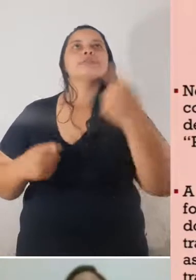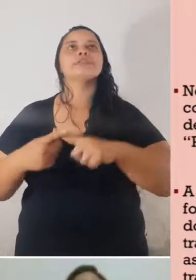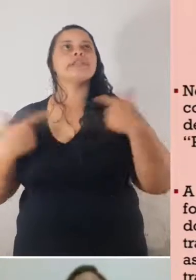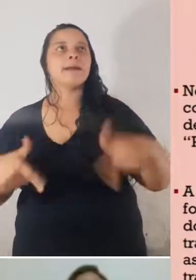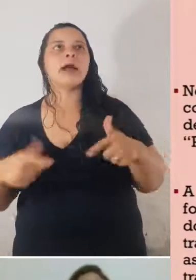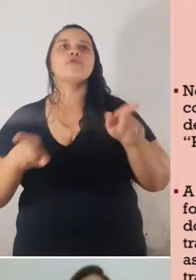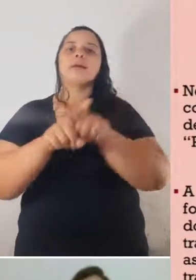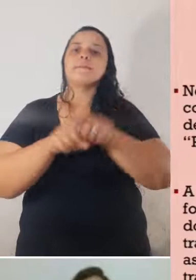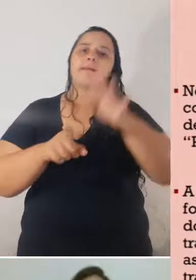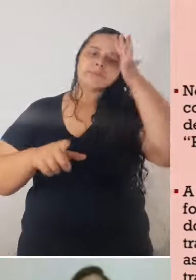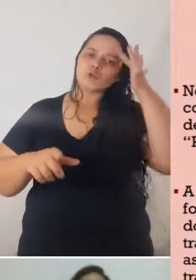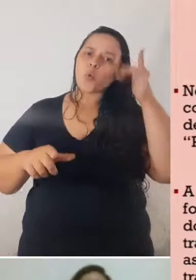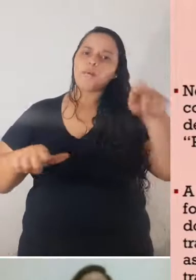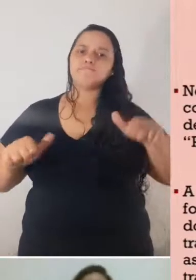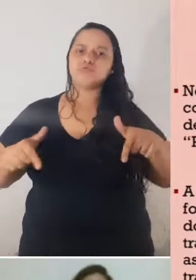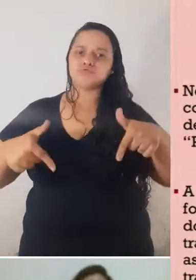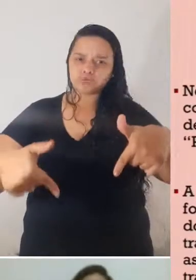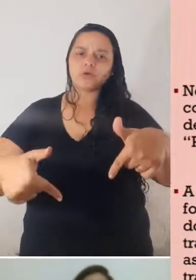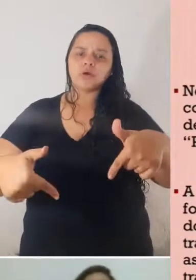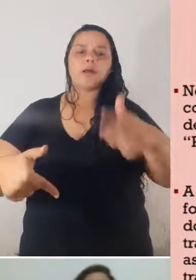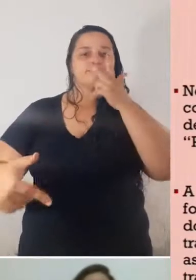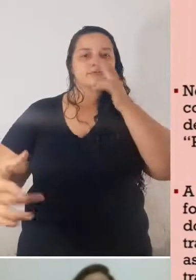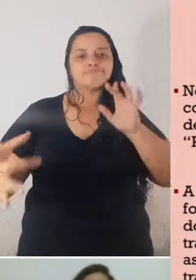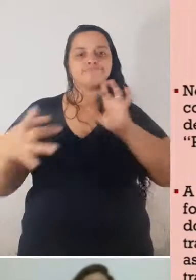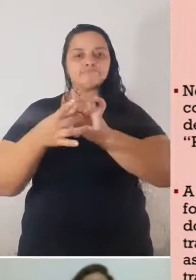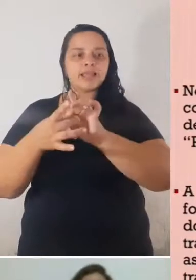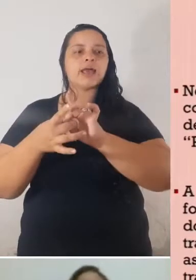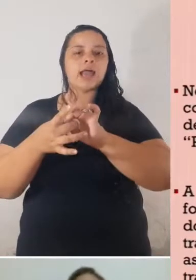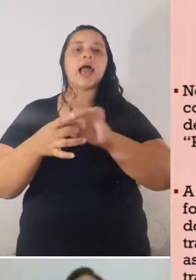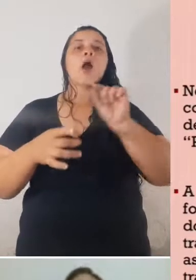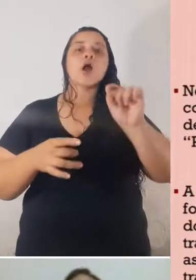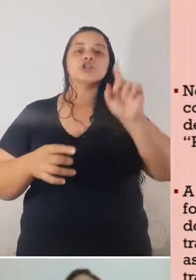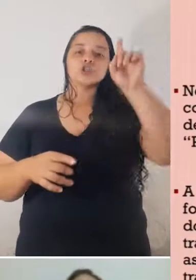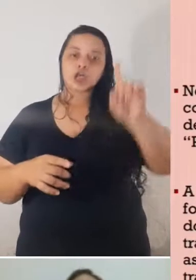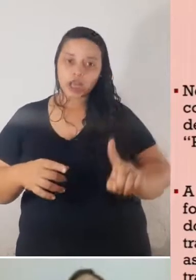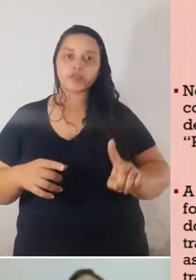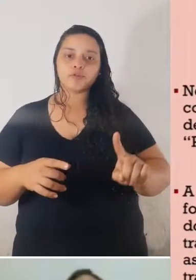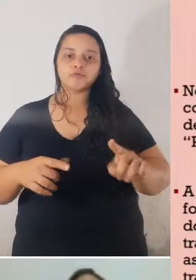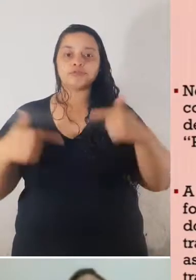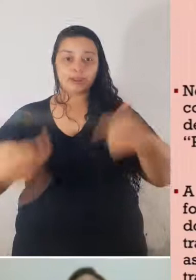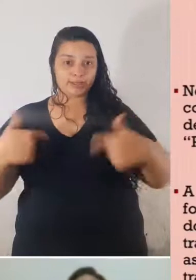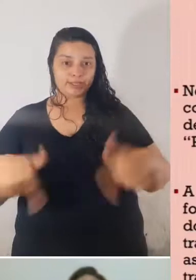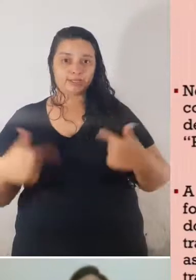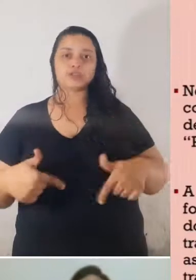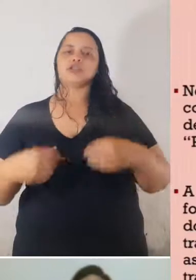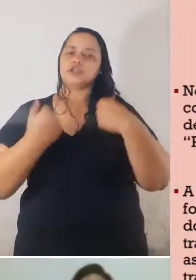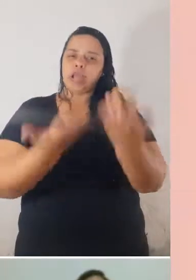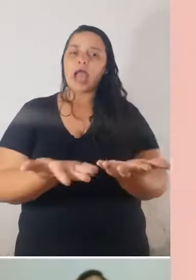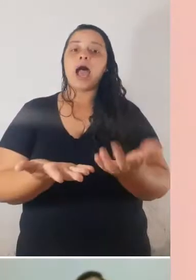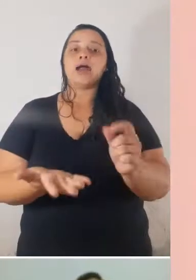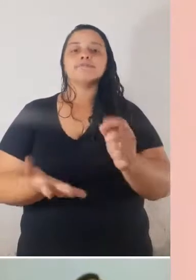o trabalhador, e para garantir essa associação dos direitos trabalhistas à figura de um presidente